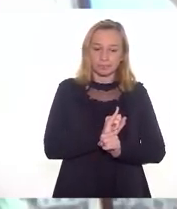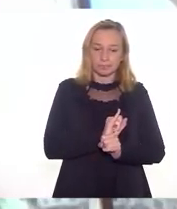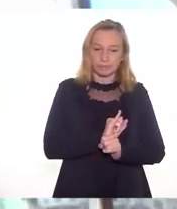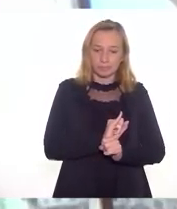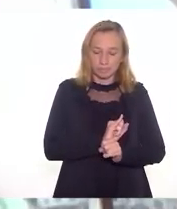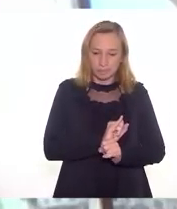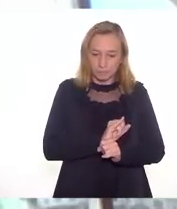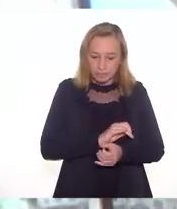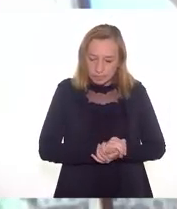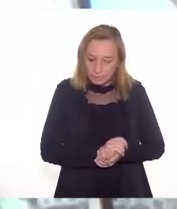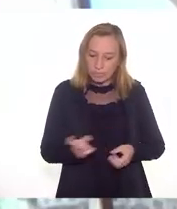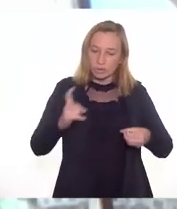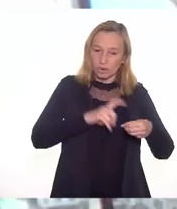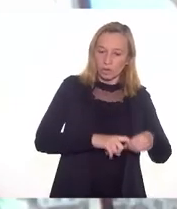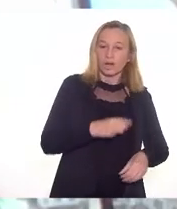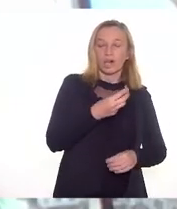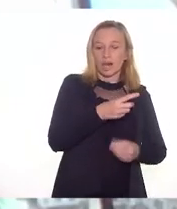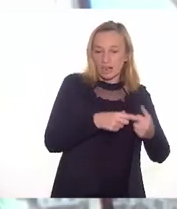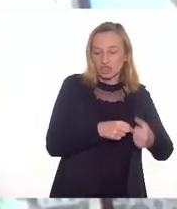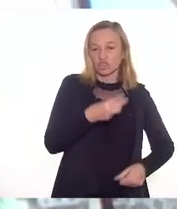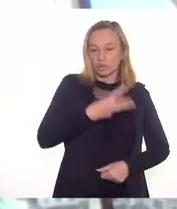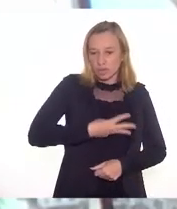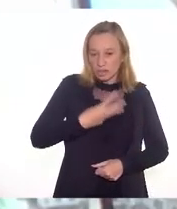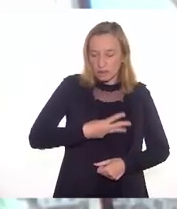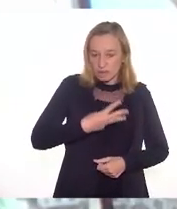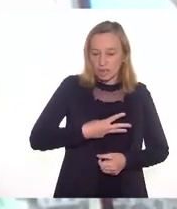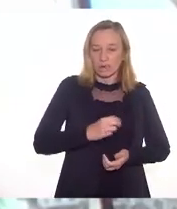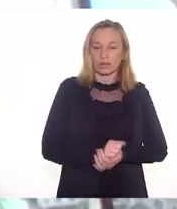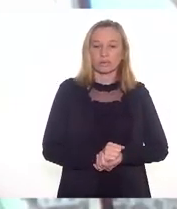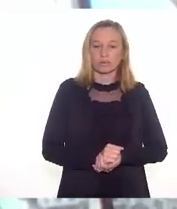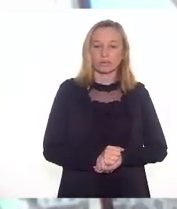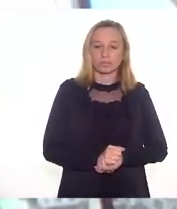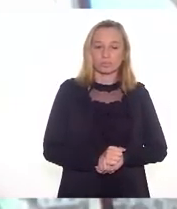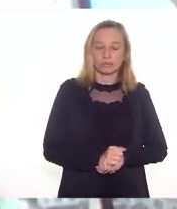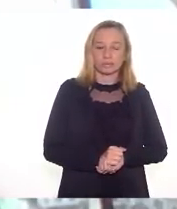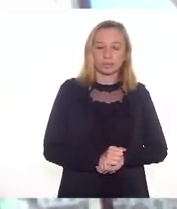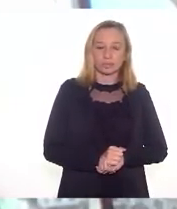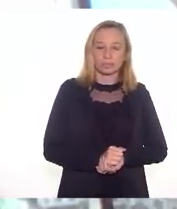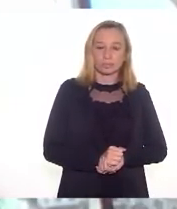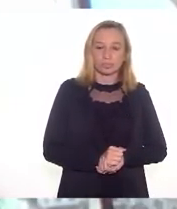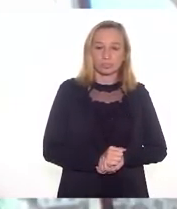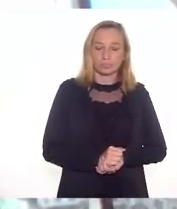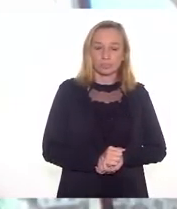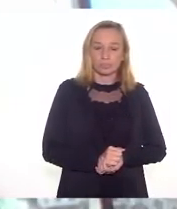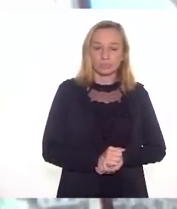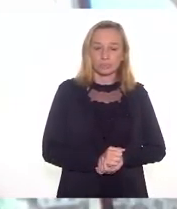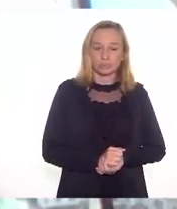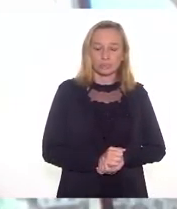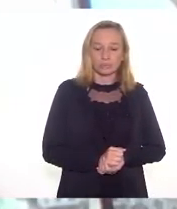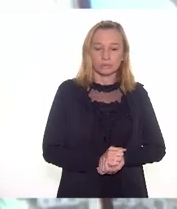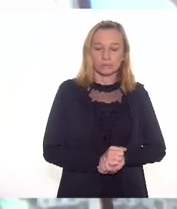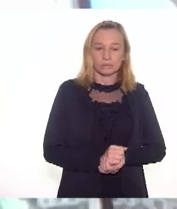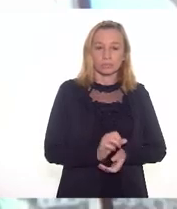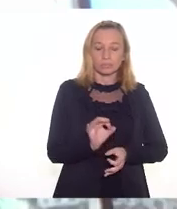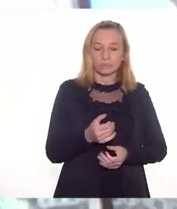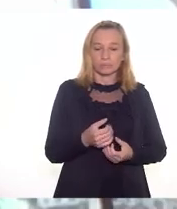público. Artigo 3º. Os estabelecimentos e edificações que comportarem público